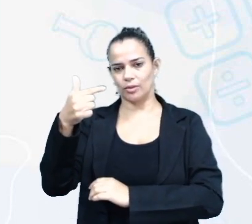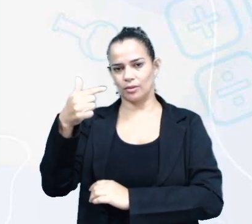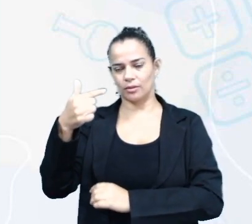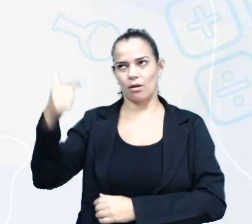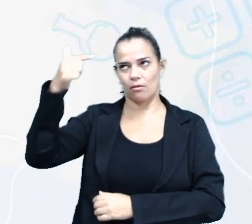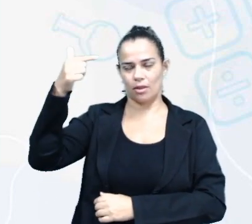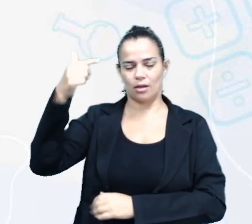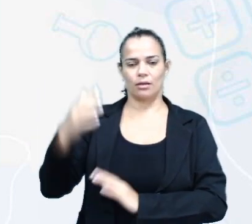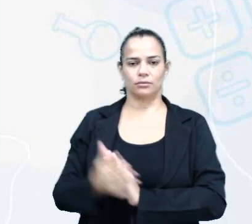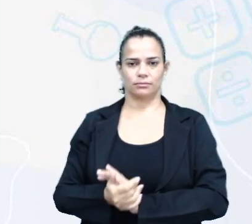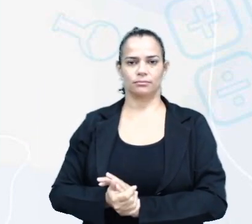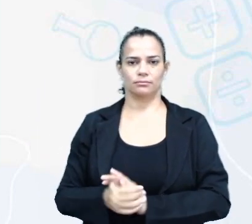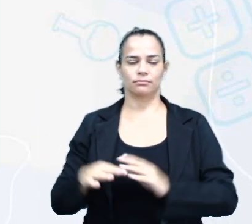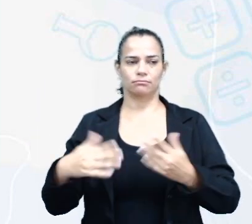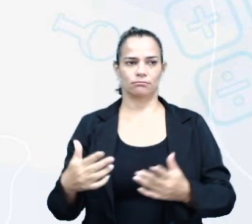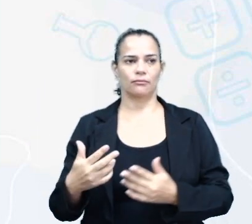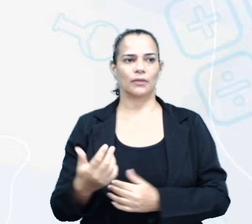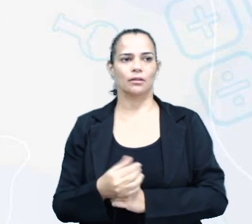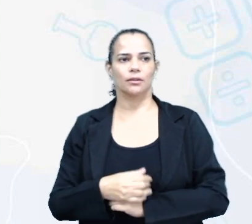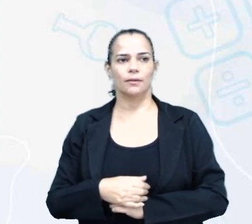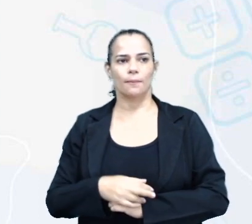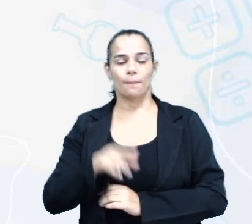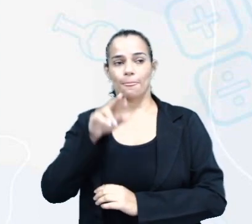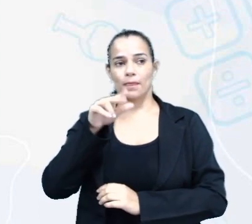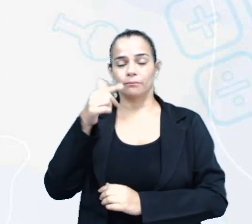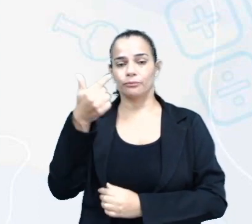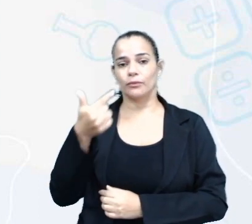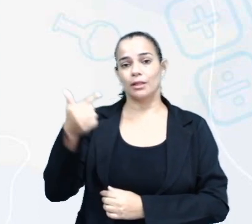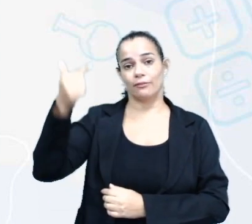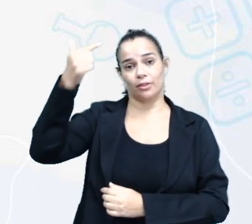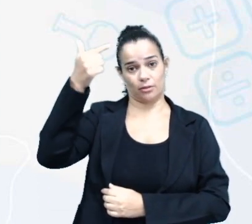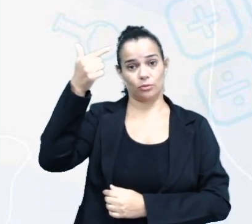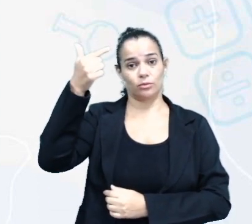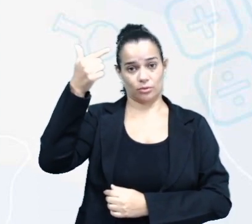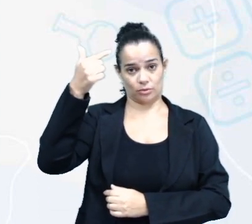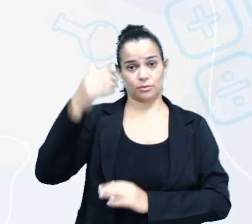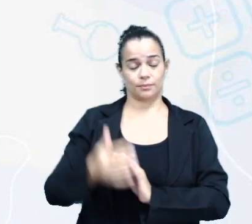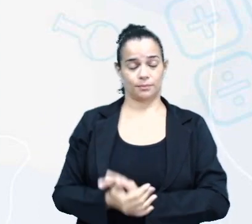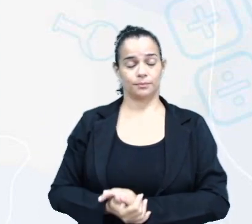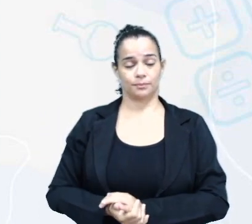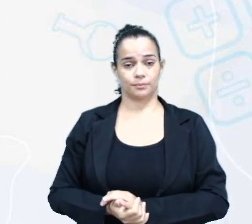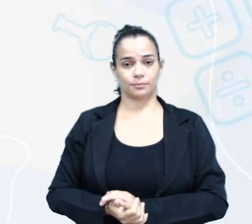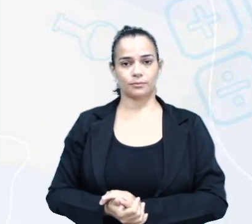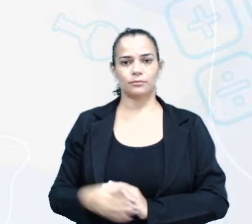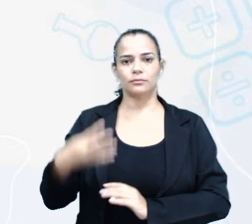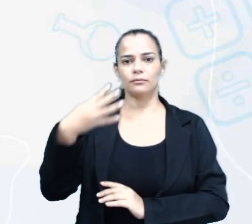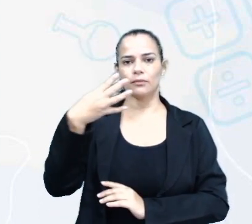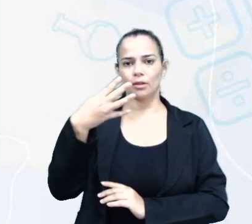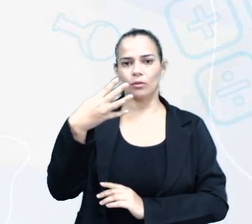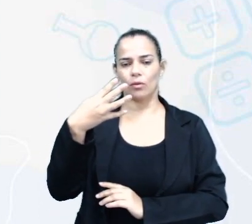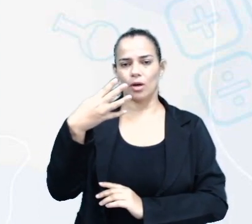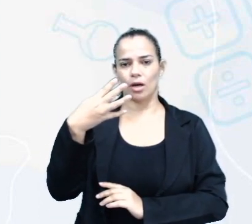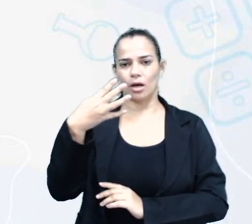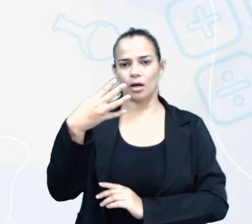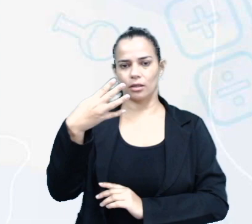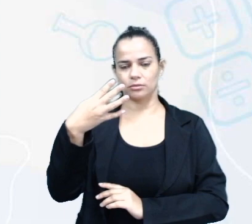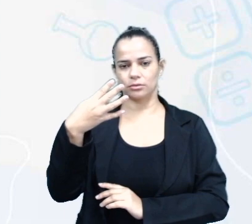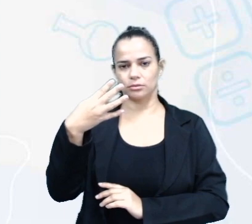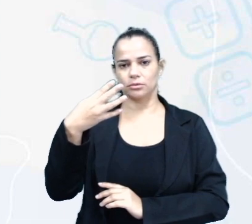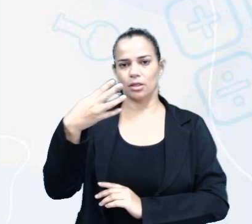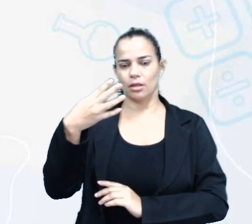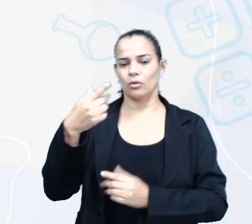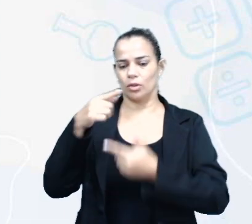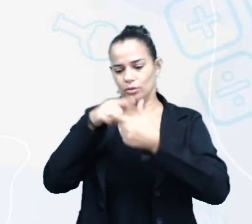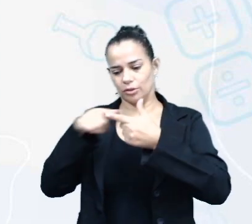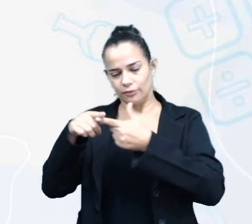2 elevado a 4, que está elevado a 2. E o 4 fatorado é 2 elevado a